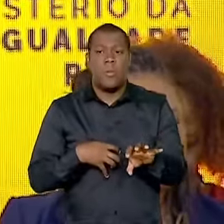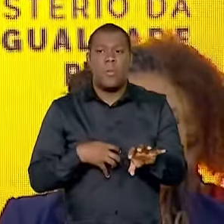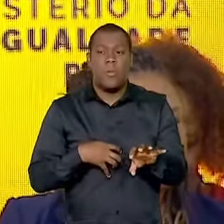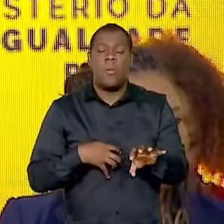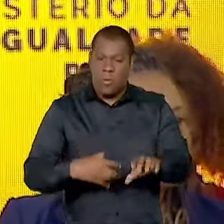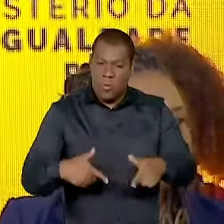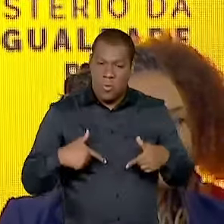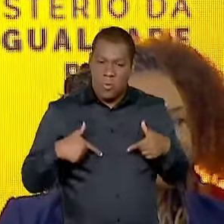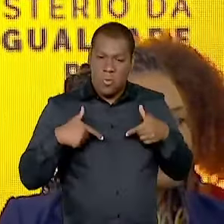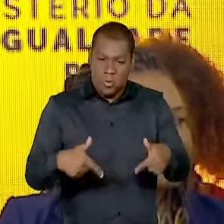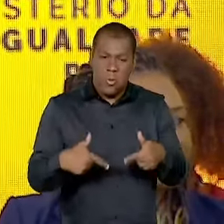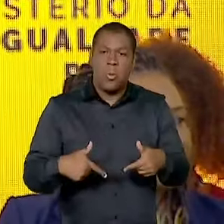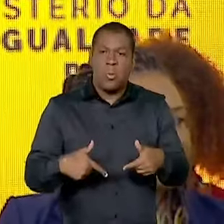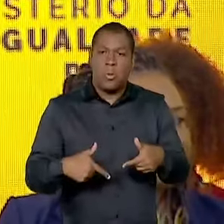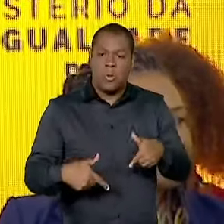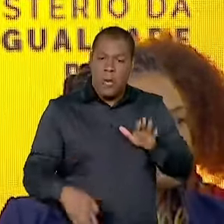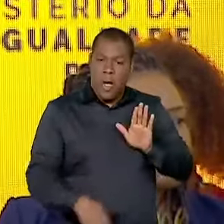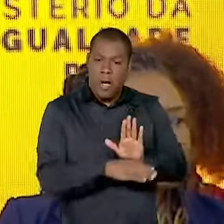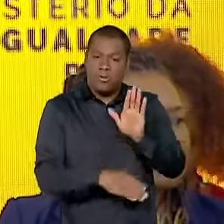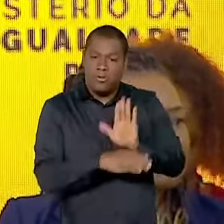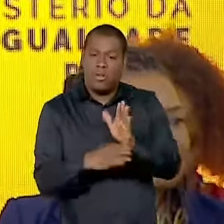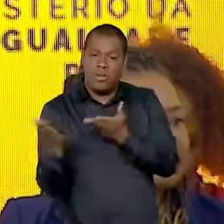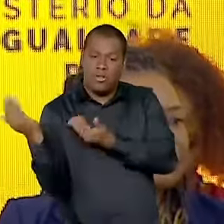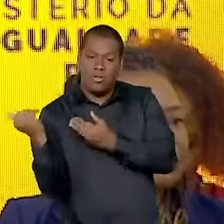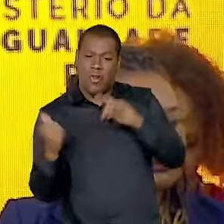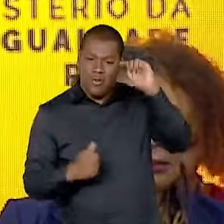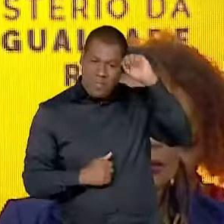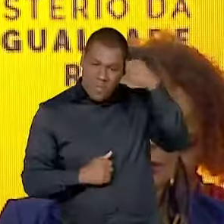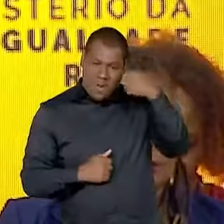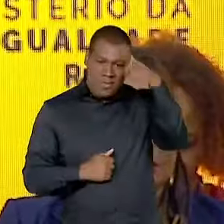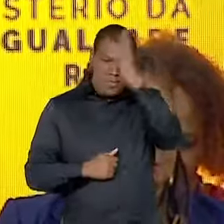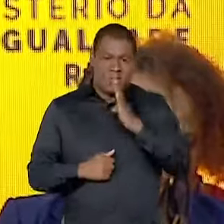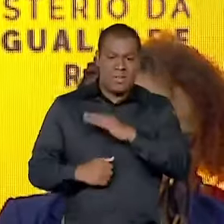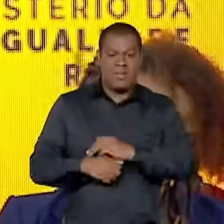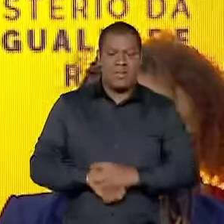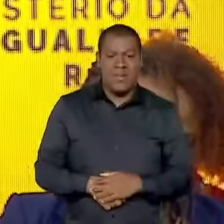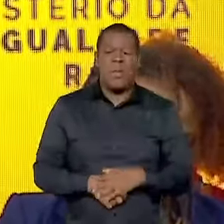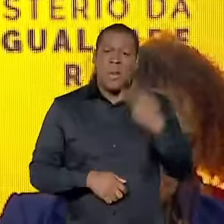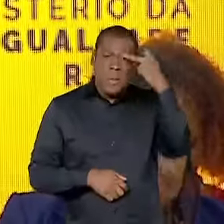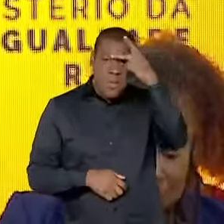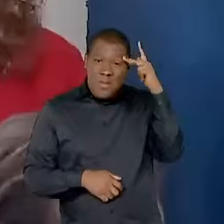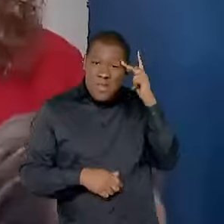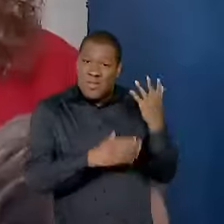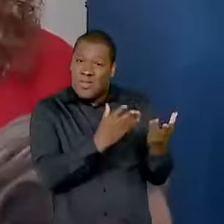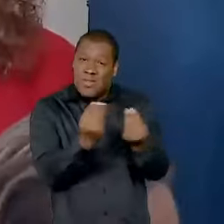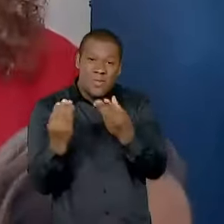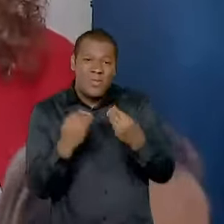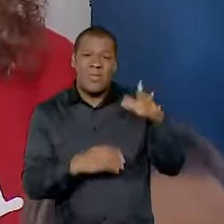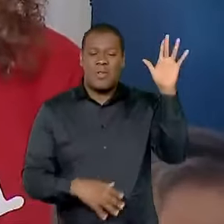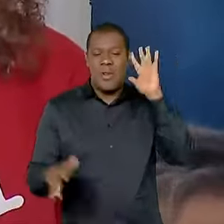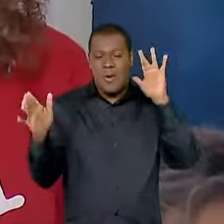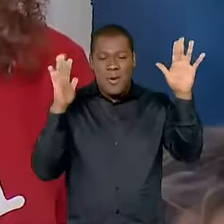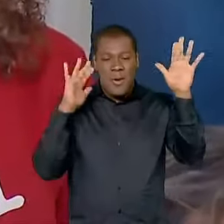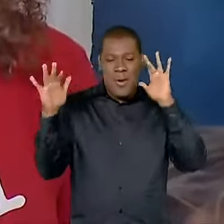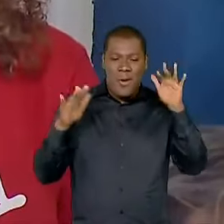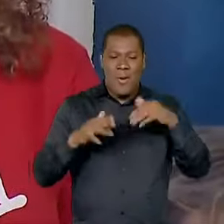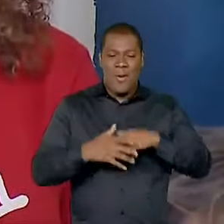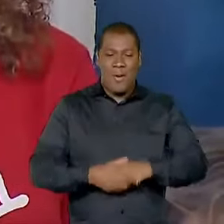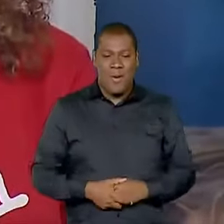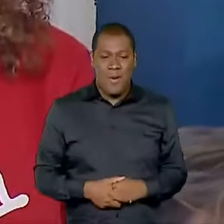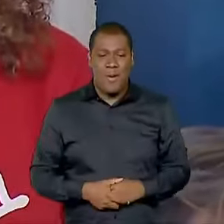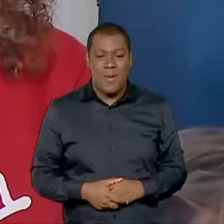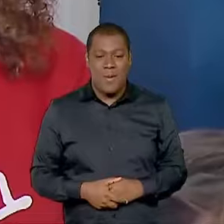disposição dessa luta. É um sonho que foi sonhado por muitos e muitas. E utilizando da